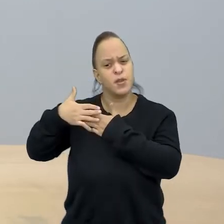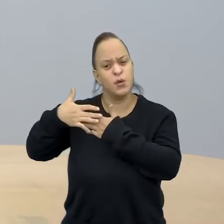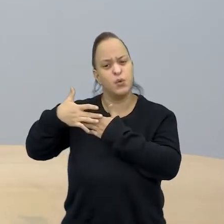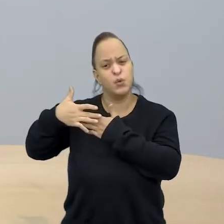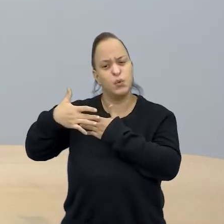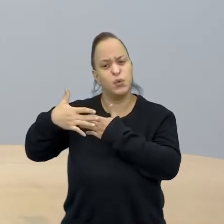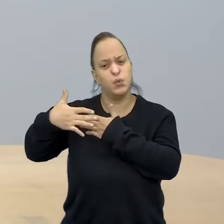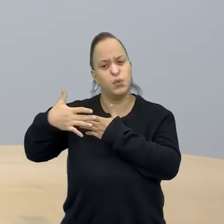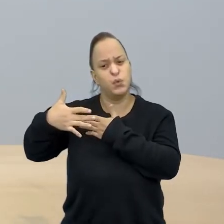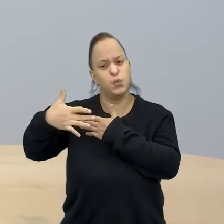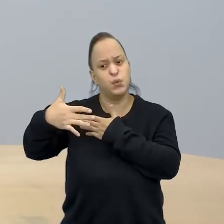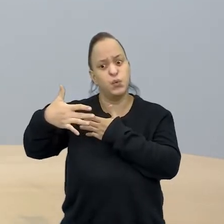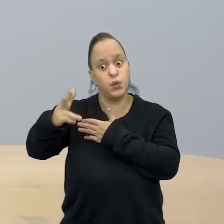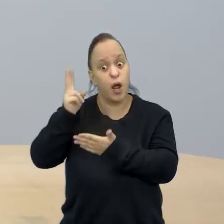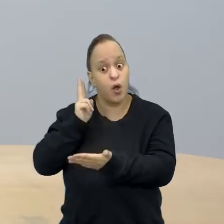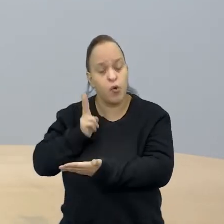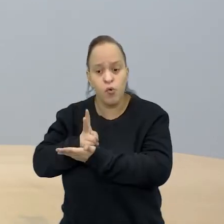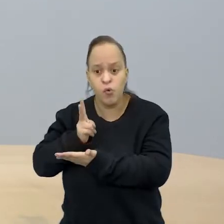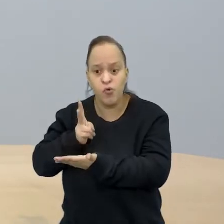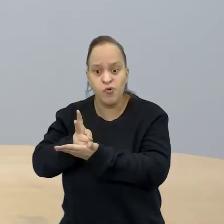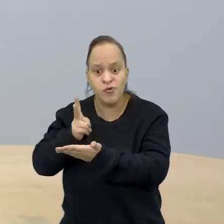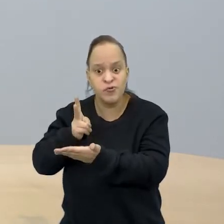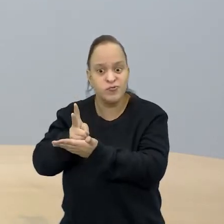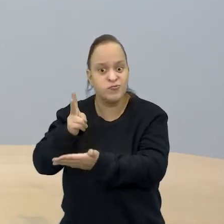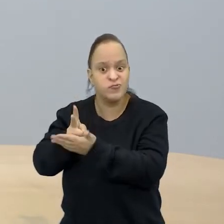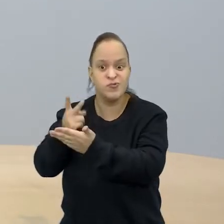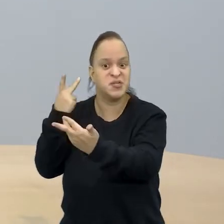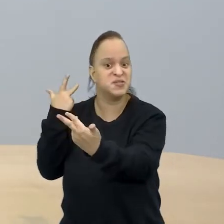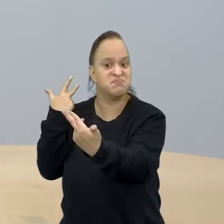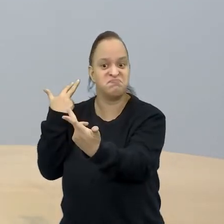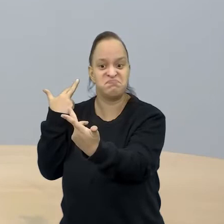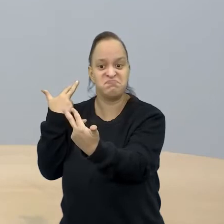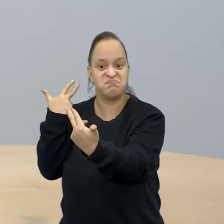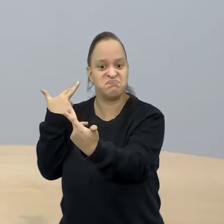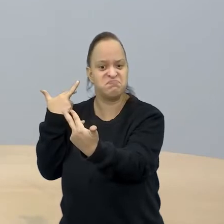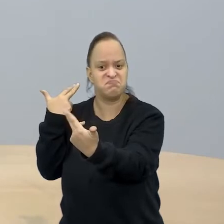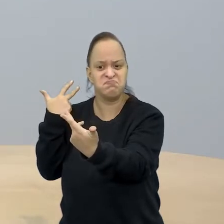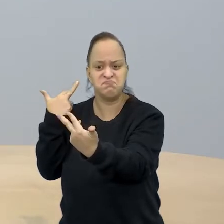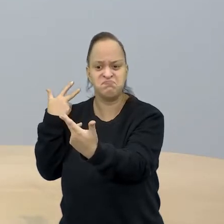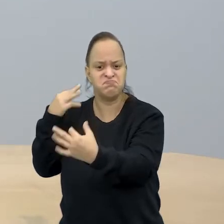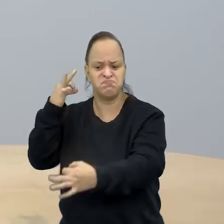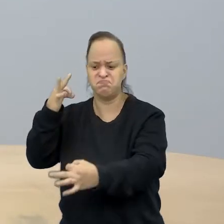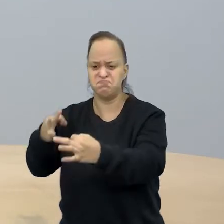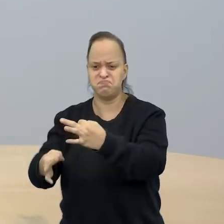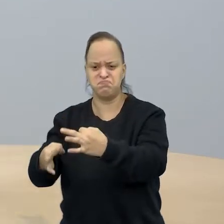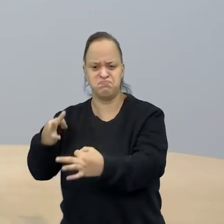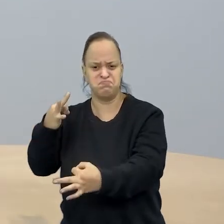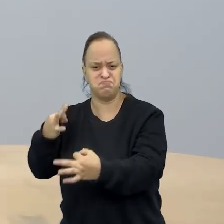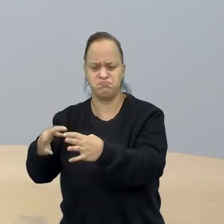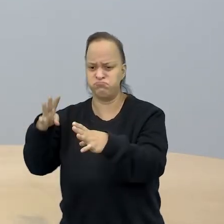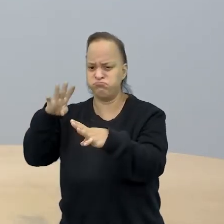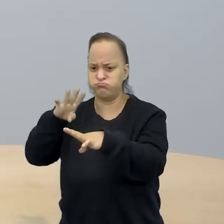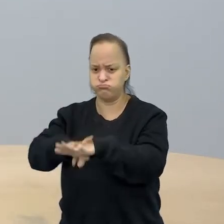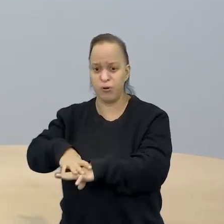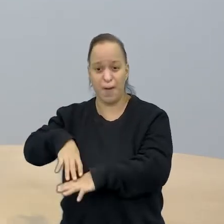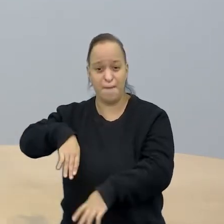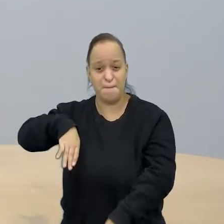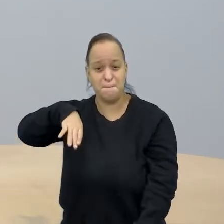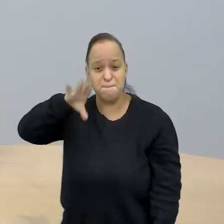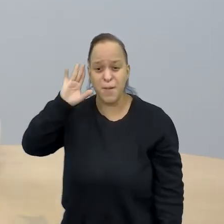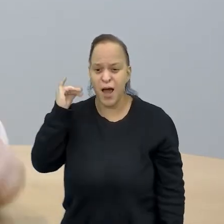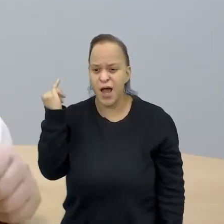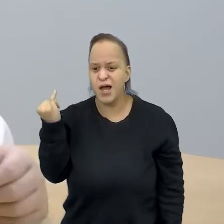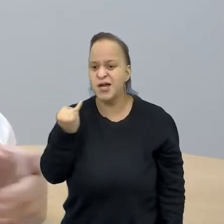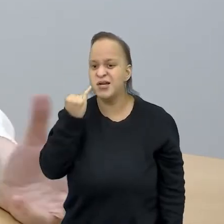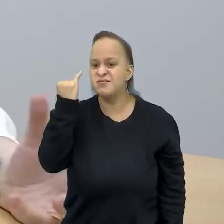séculos elas se mantêm como a instituição penal, jurídica, mais